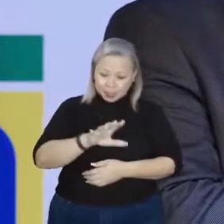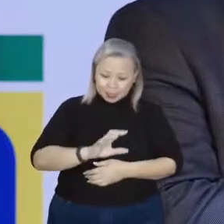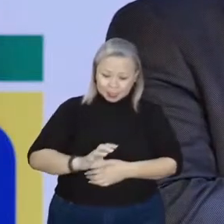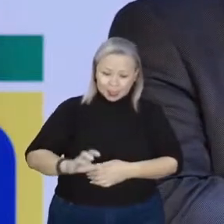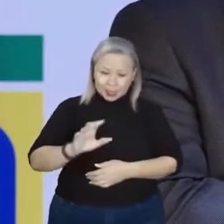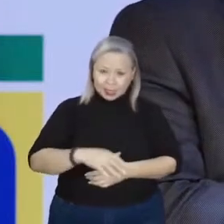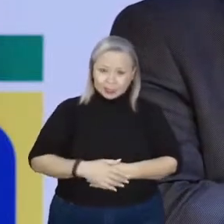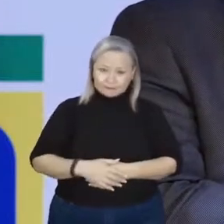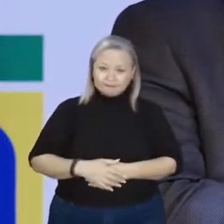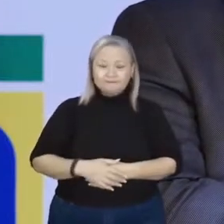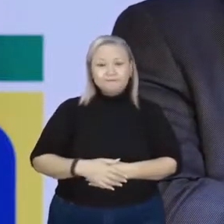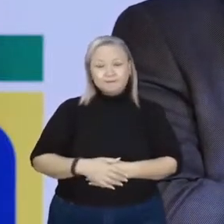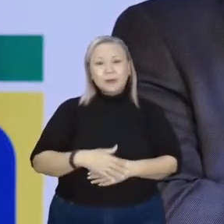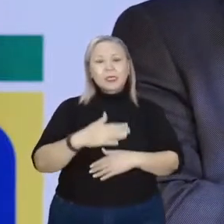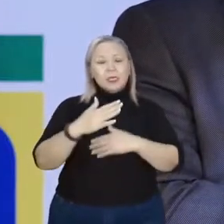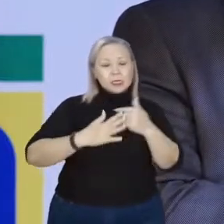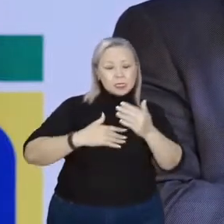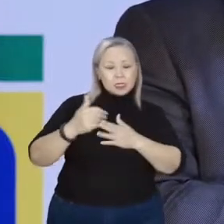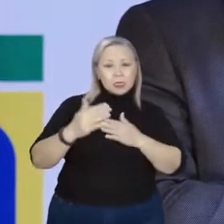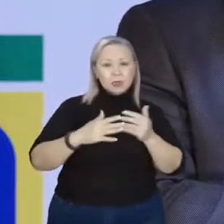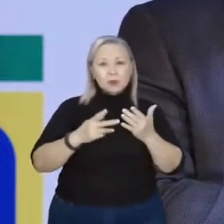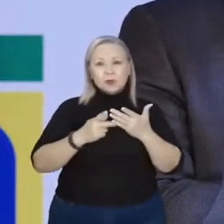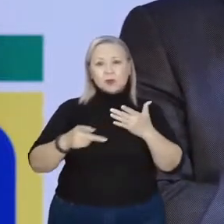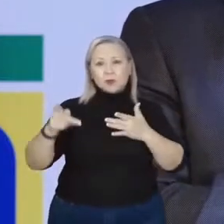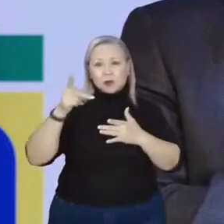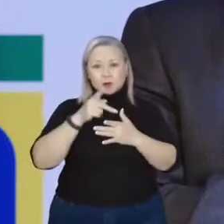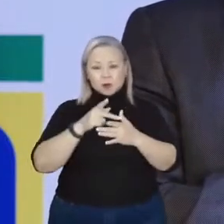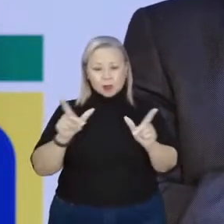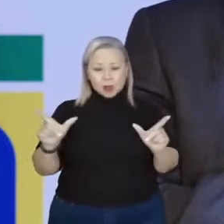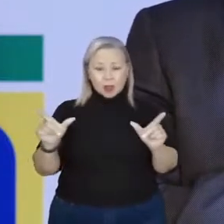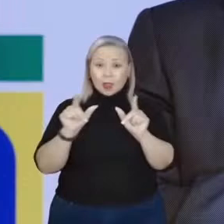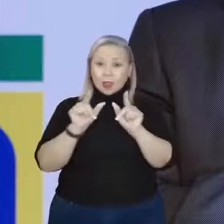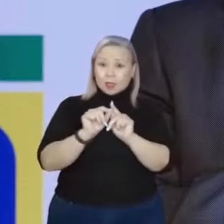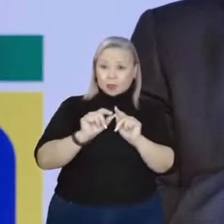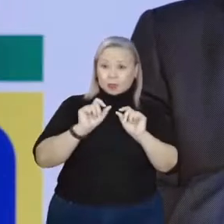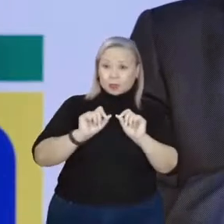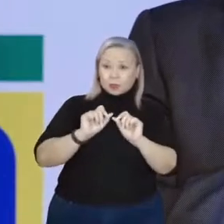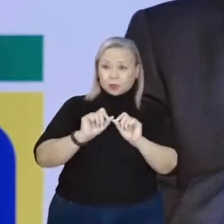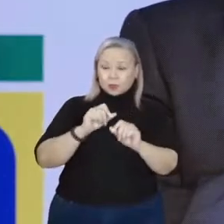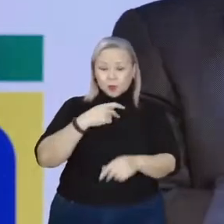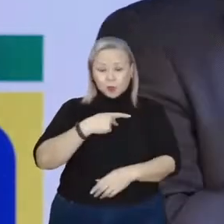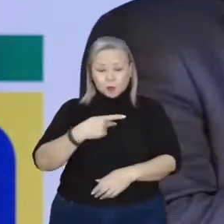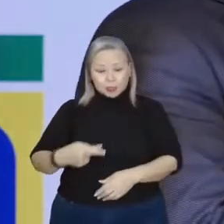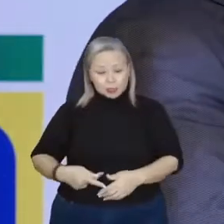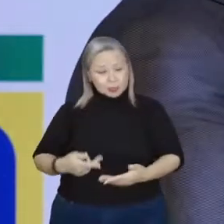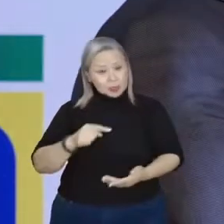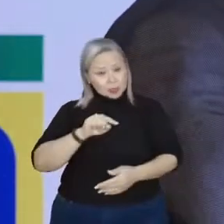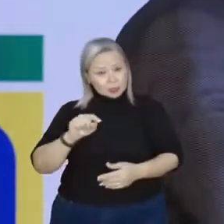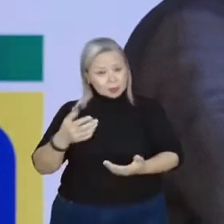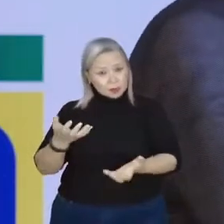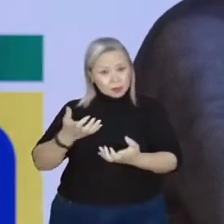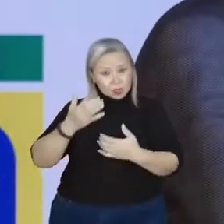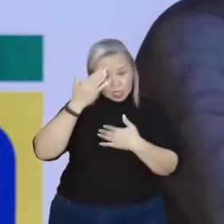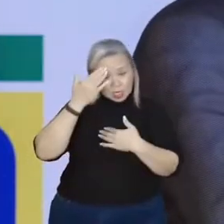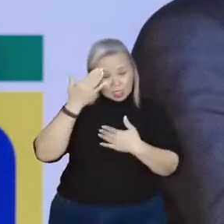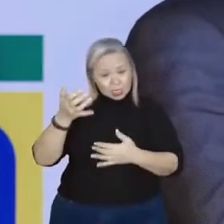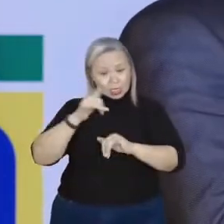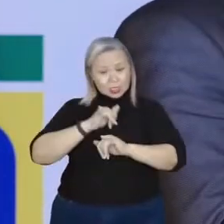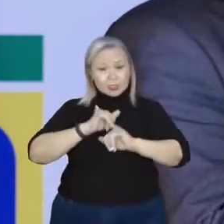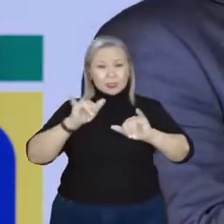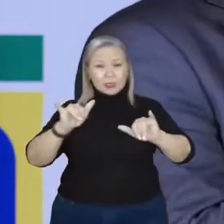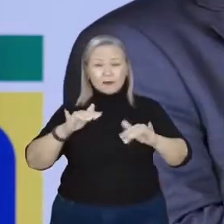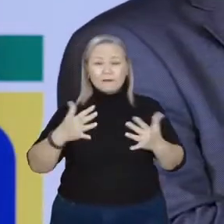ações prioritárias. Então, em resumo, é isso, presidente. E agradecer e dizer que foi uma